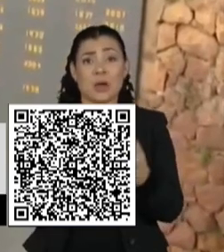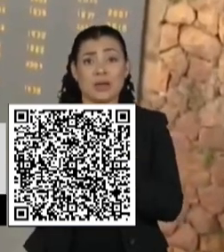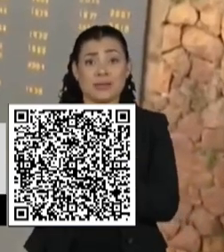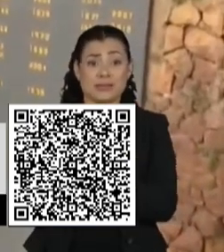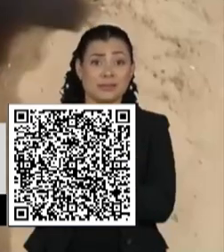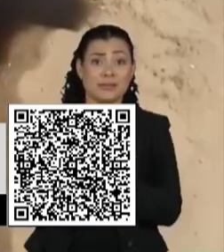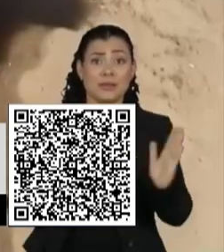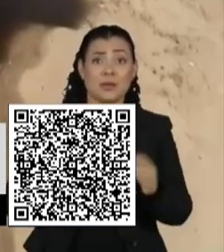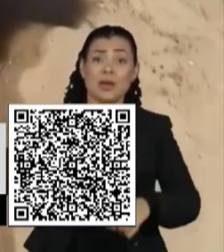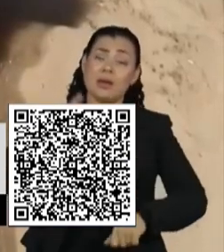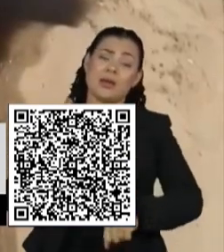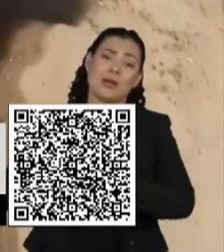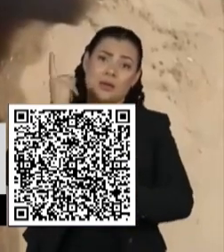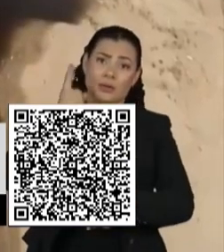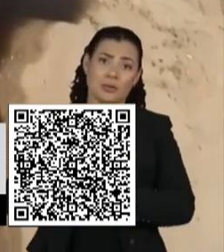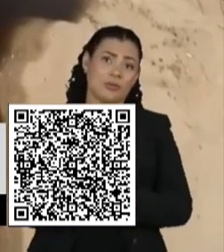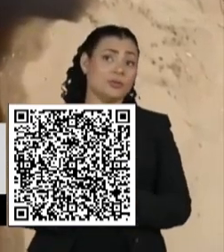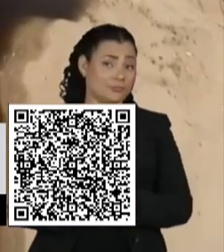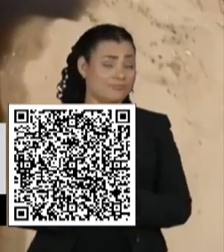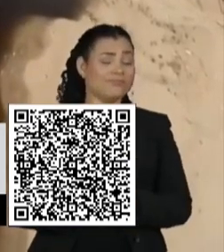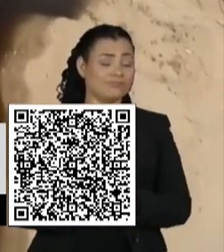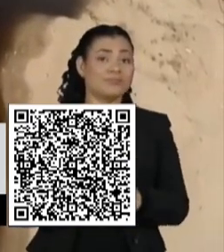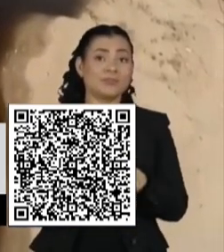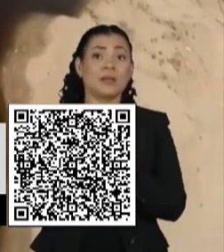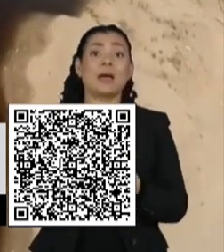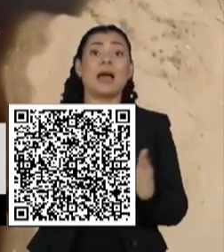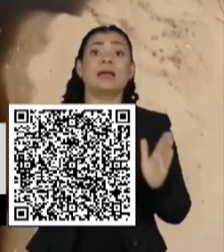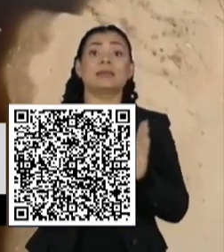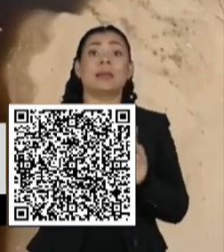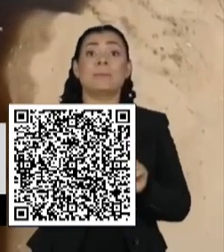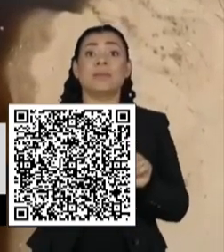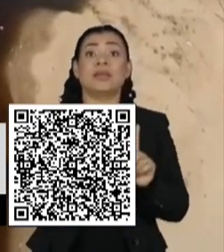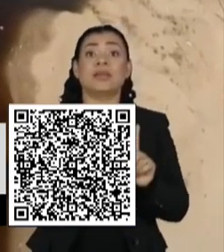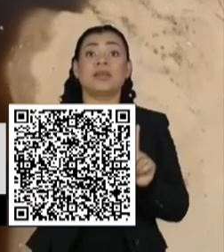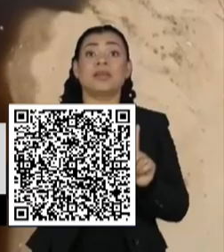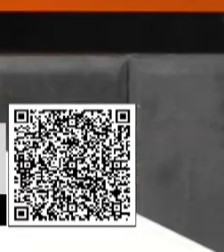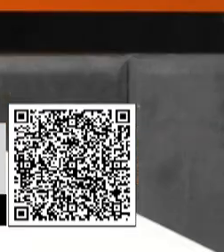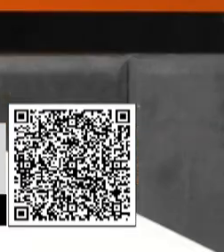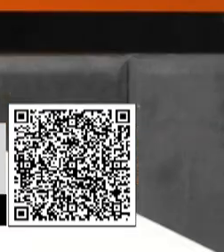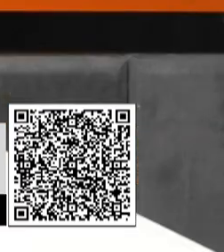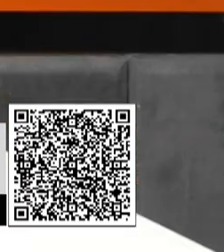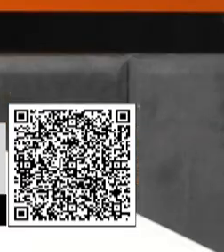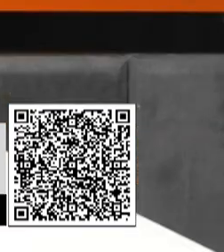neste ano pode bater recorde e se estender até o mês de janeiro.